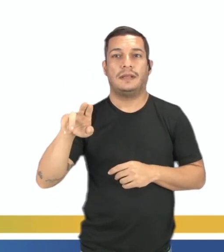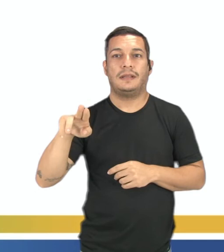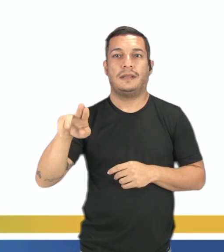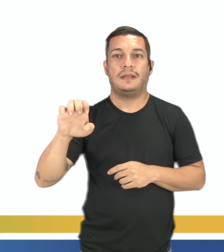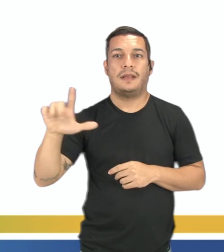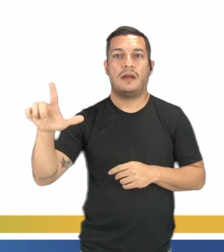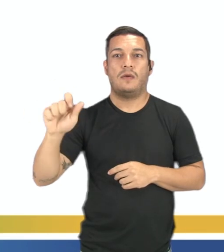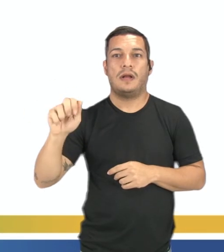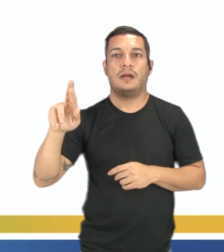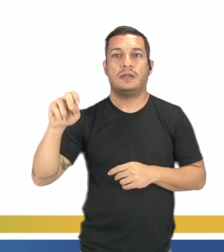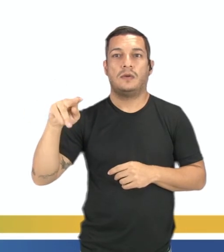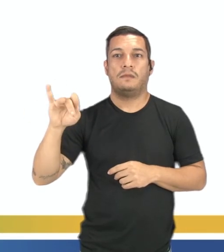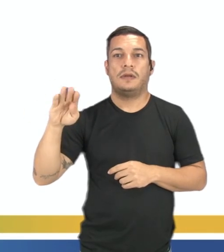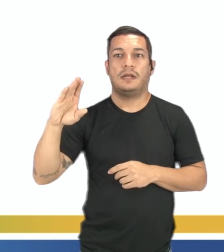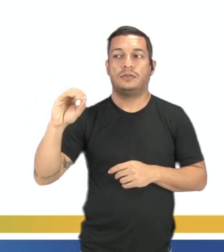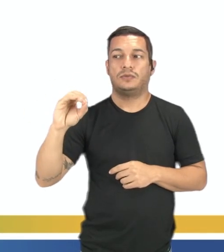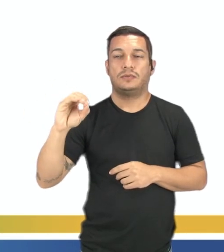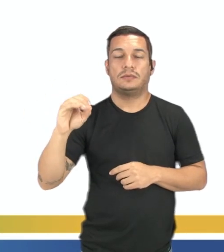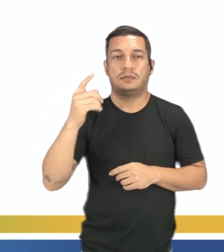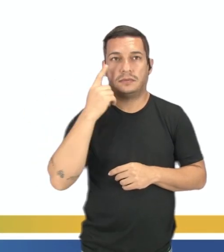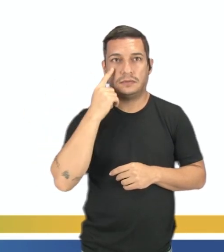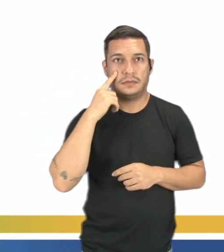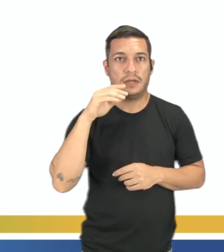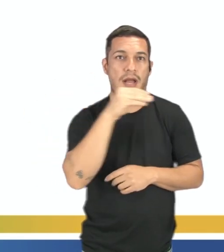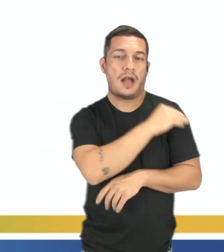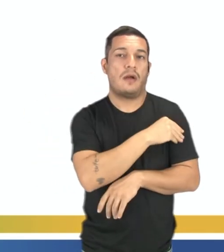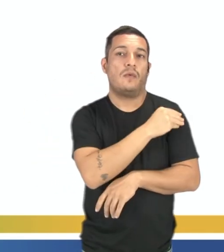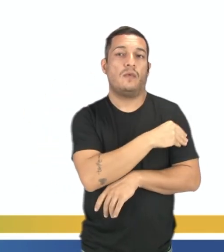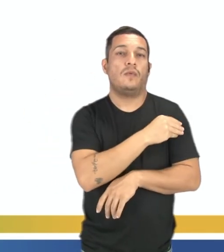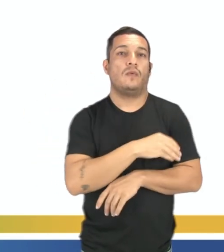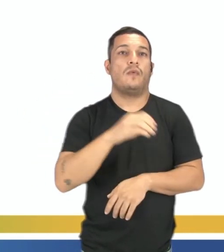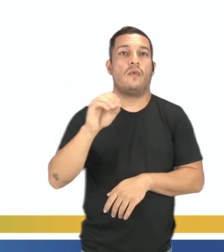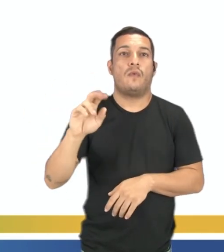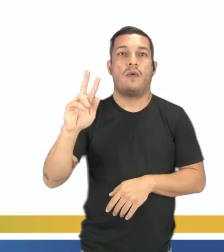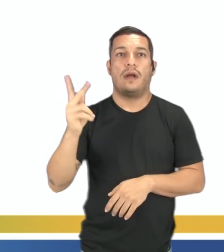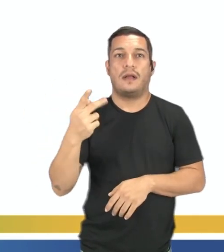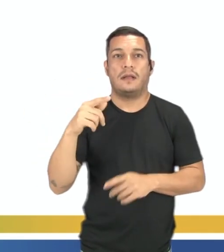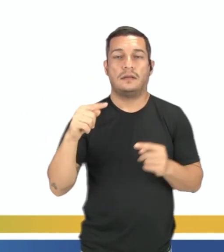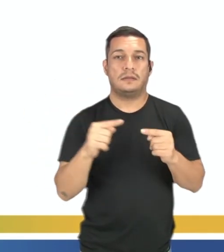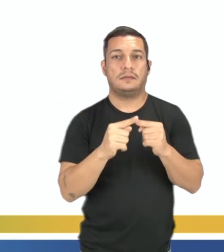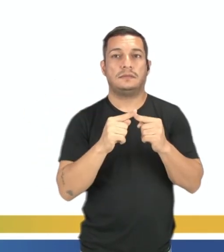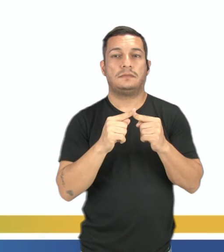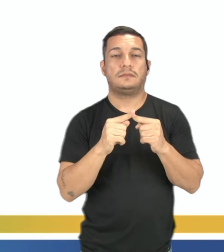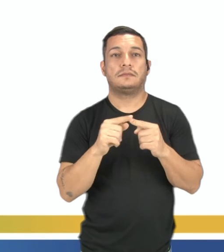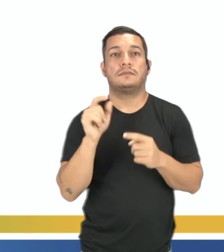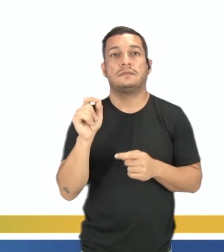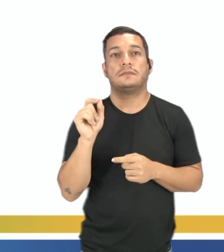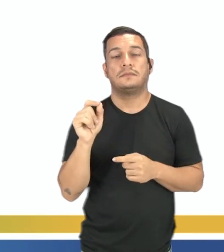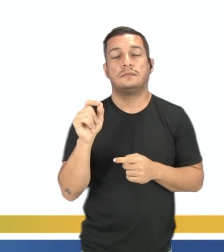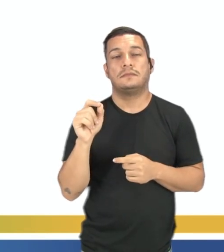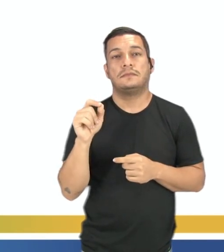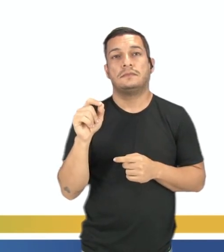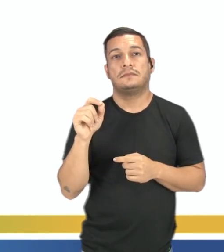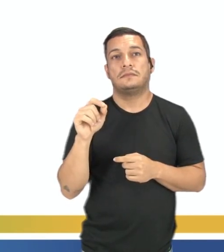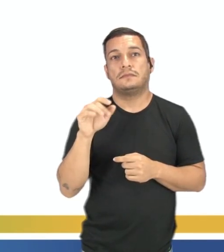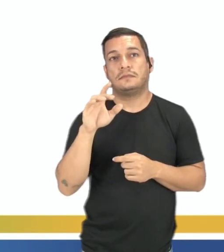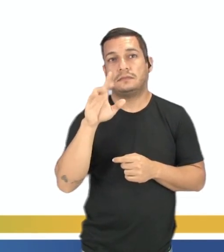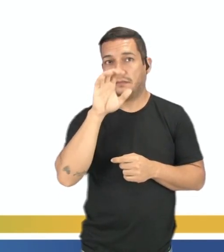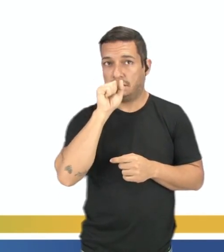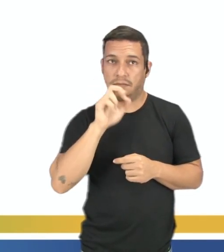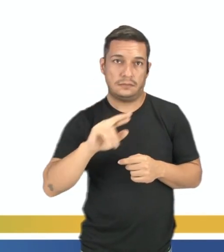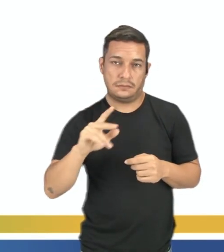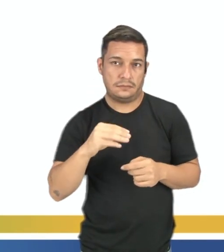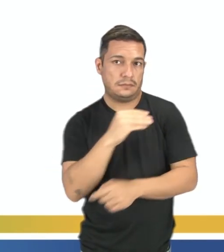aromático ou h ligado a um carbono seria álcool ou h ligado diretamente o neural mágico